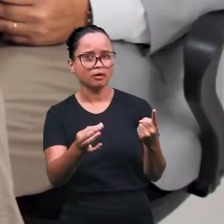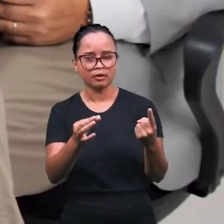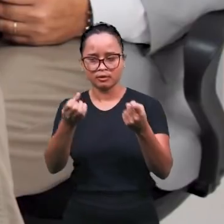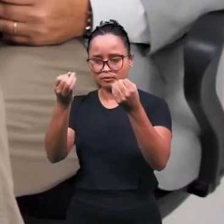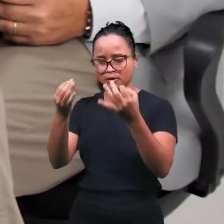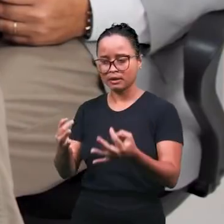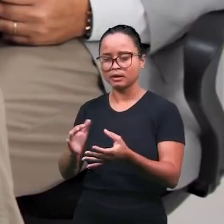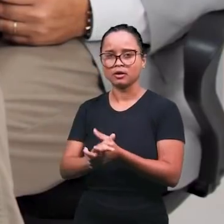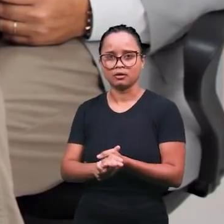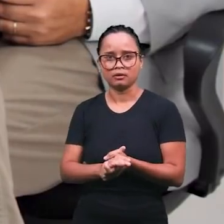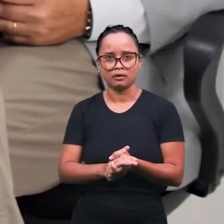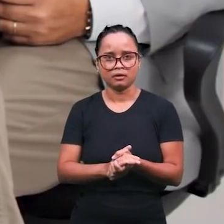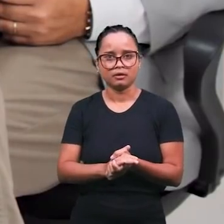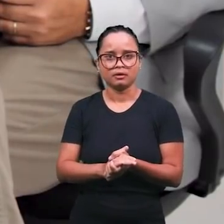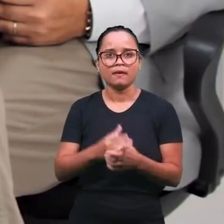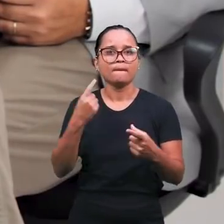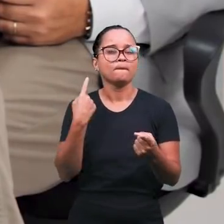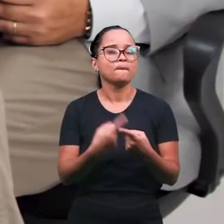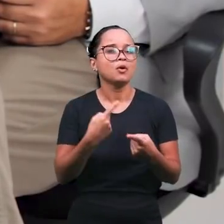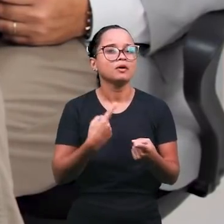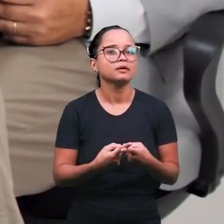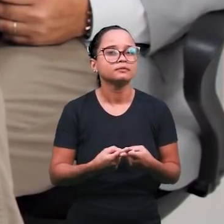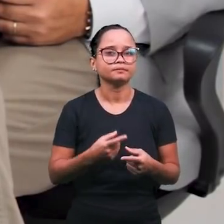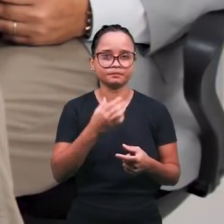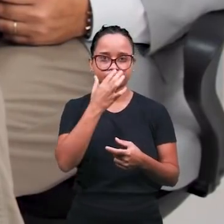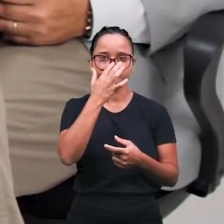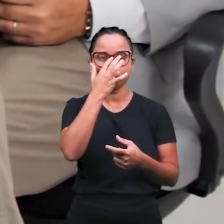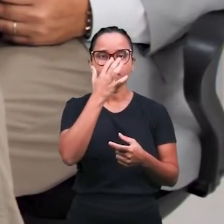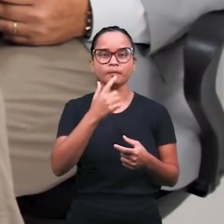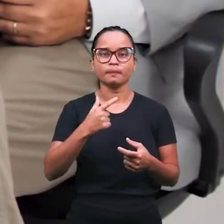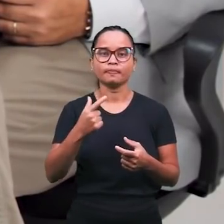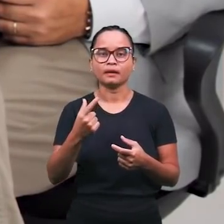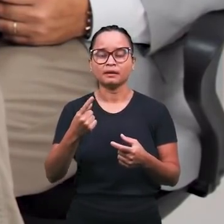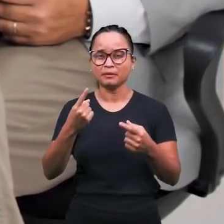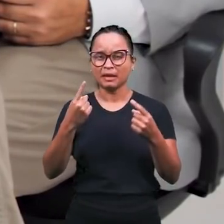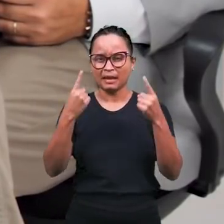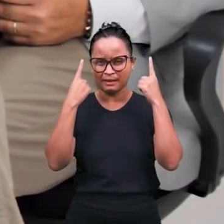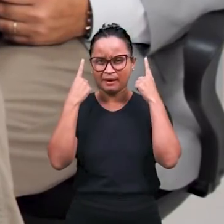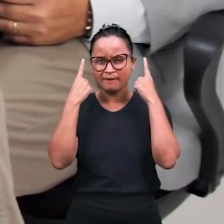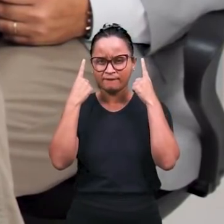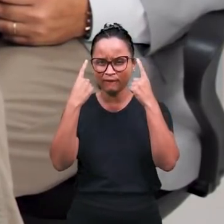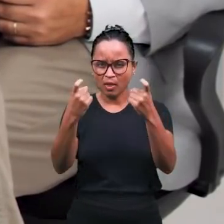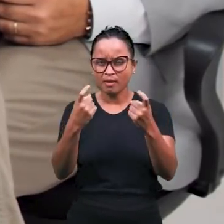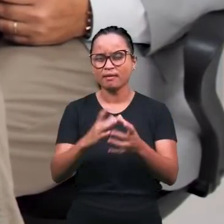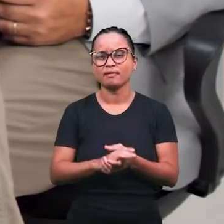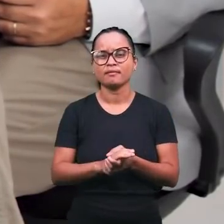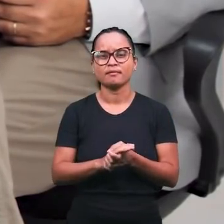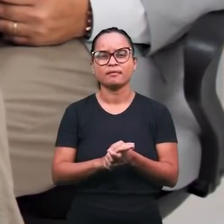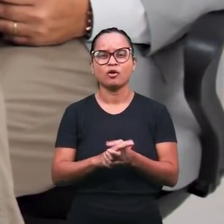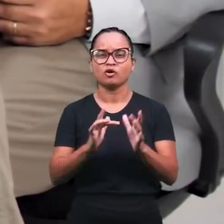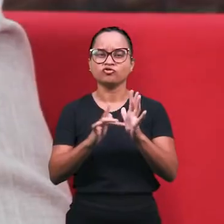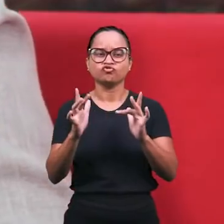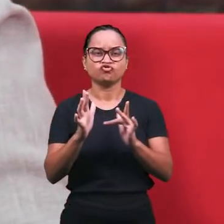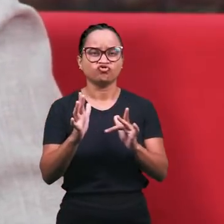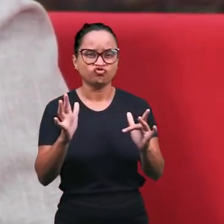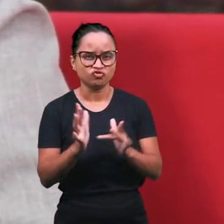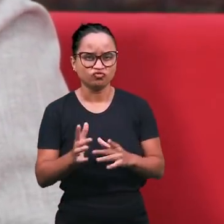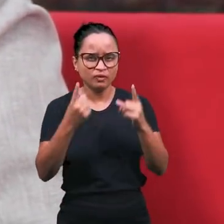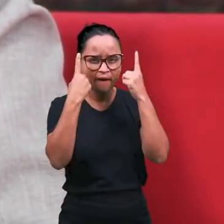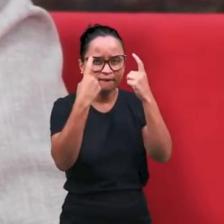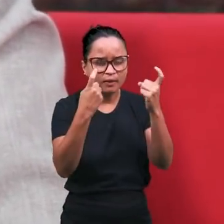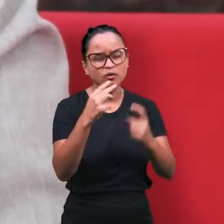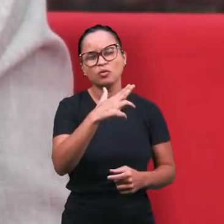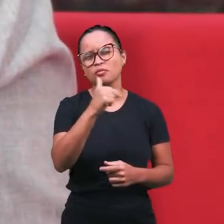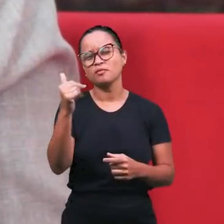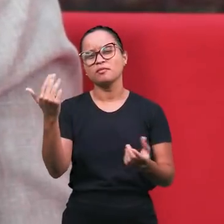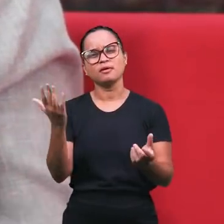acolhê-los e ter uma escuta. Porque na violência, né, e a gente aprende isso, que nem Jesus nunca usou